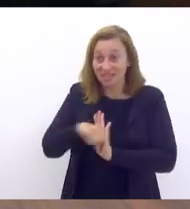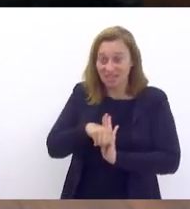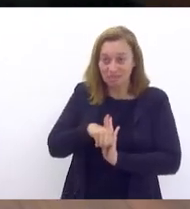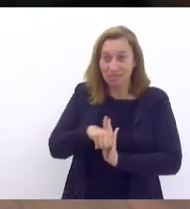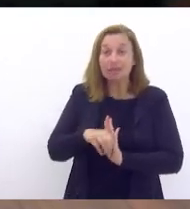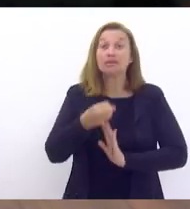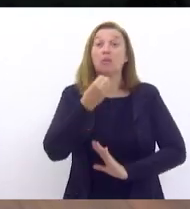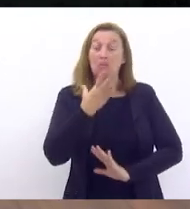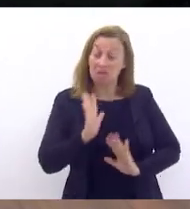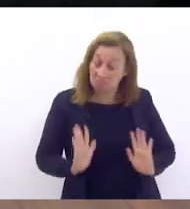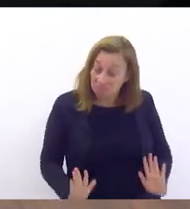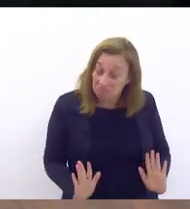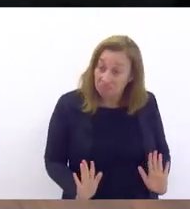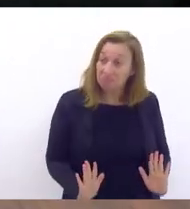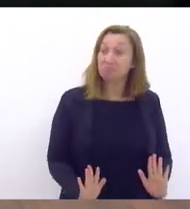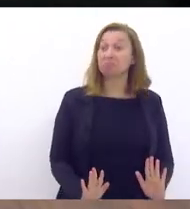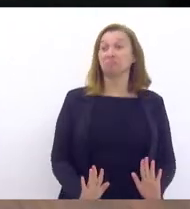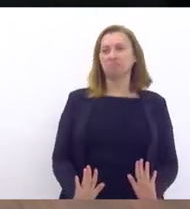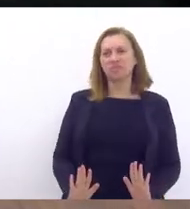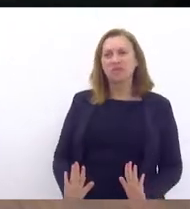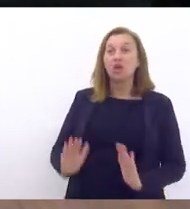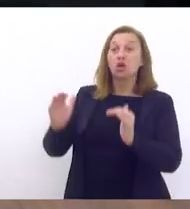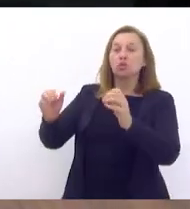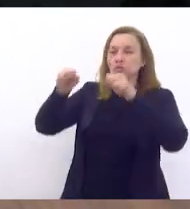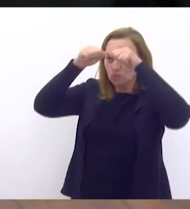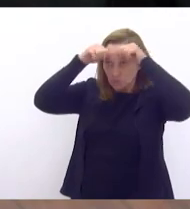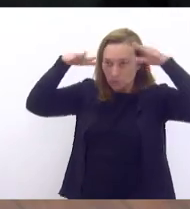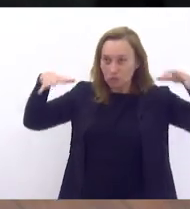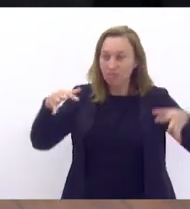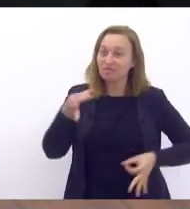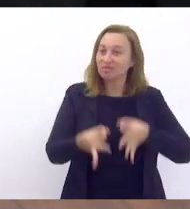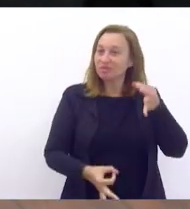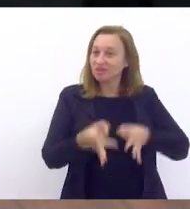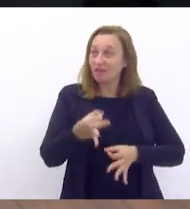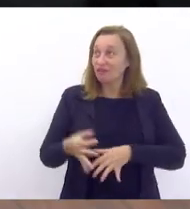Pois bem, no Supremo Tribunal Federal